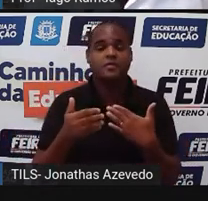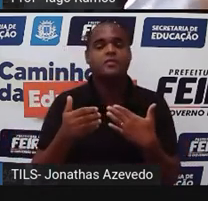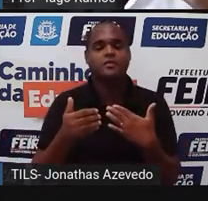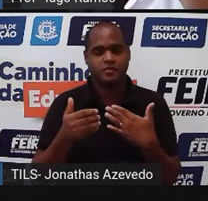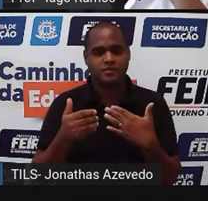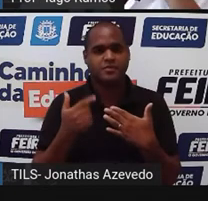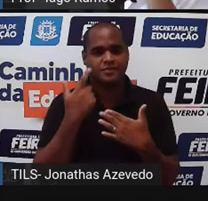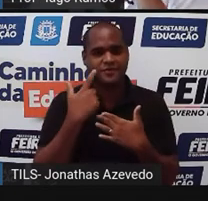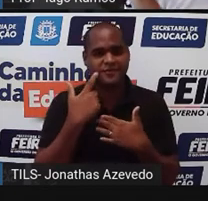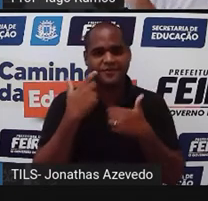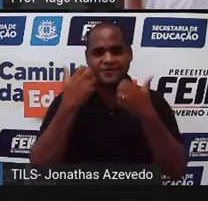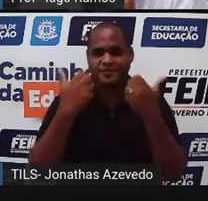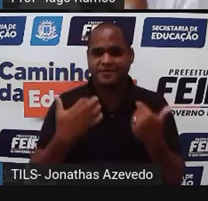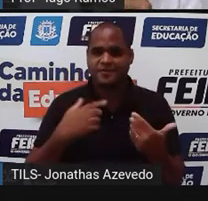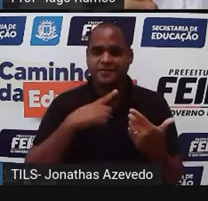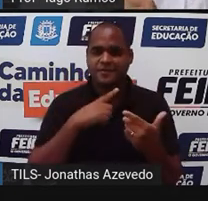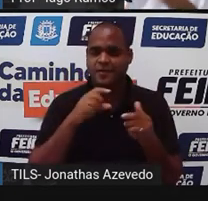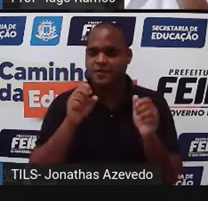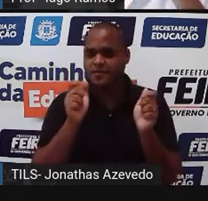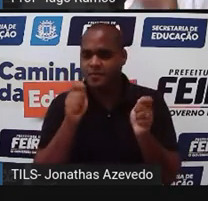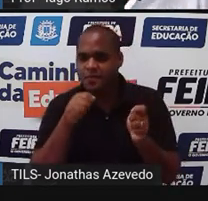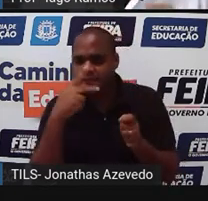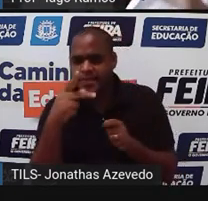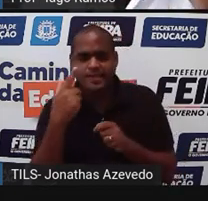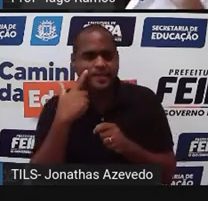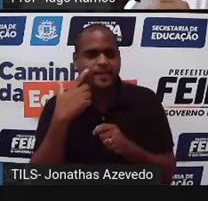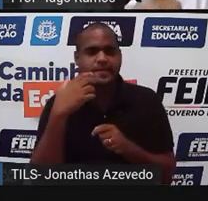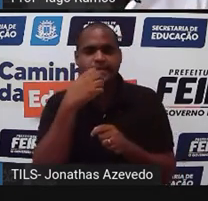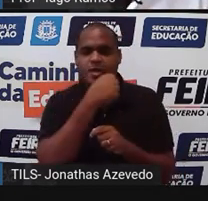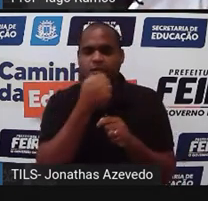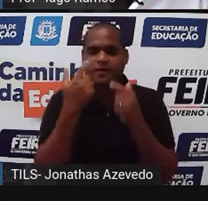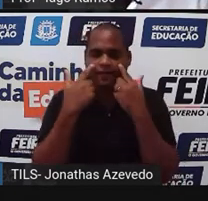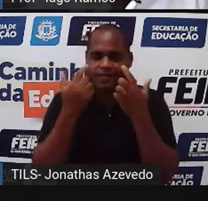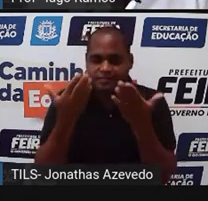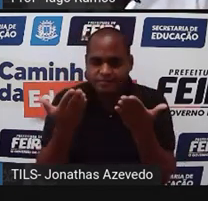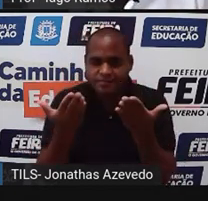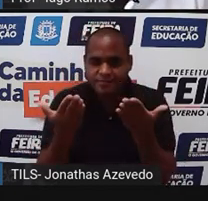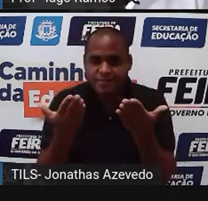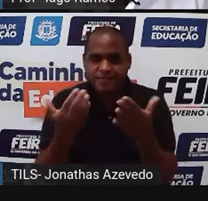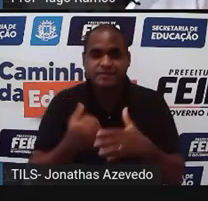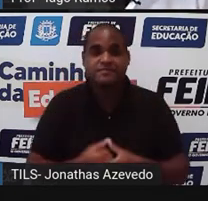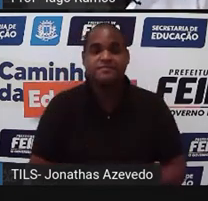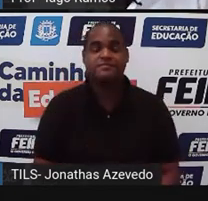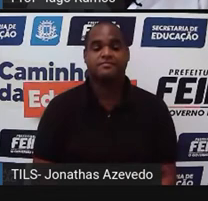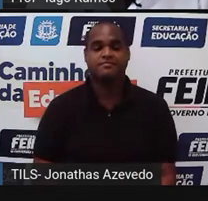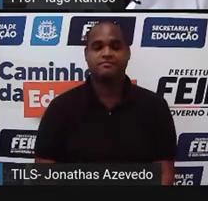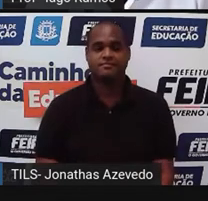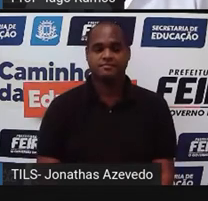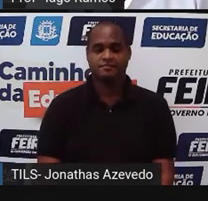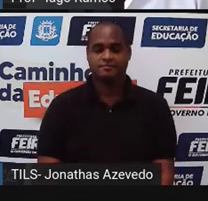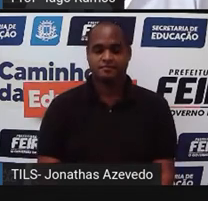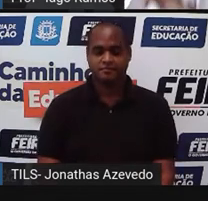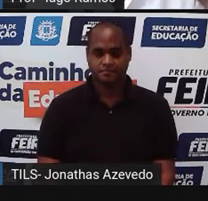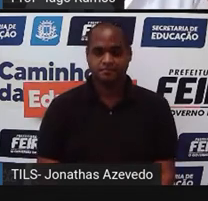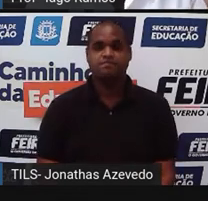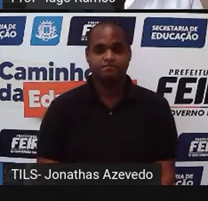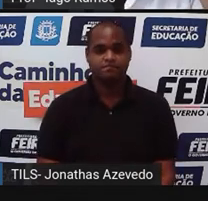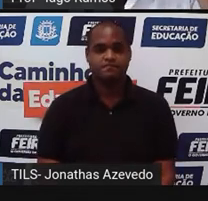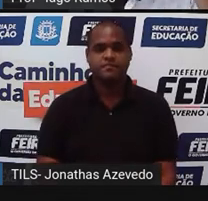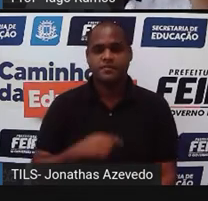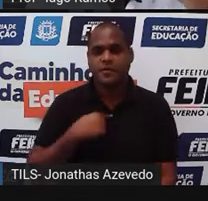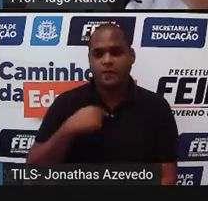agora eu quero que por alguns segundos você olhe E observa essa imagem é o e